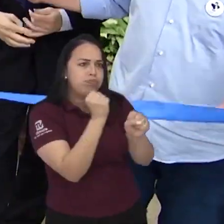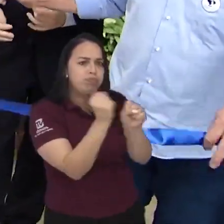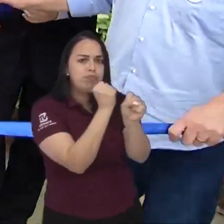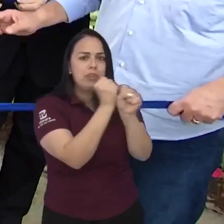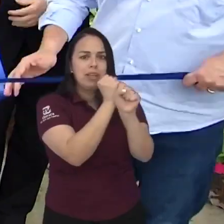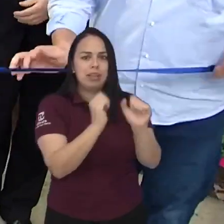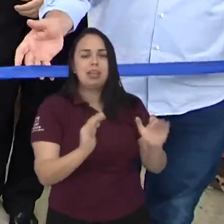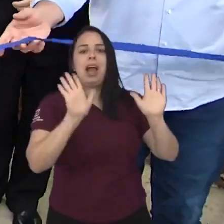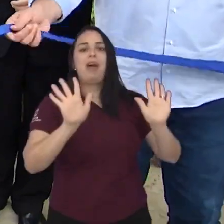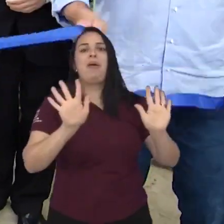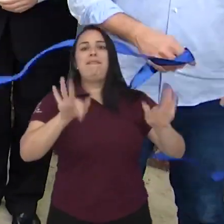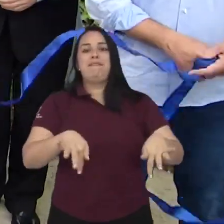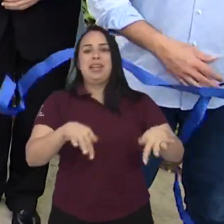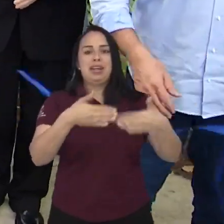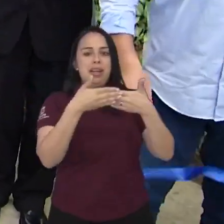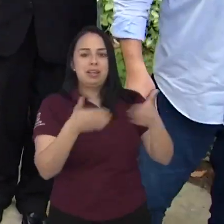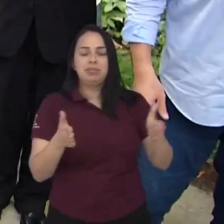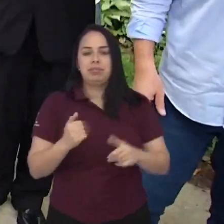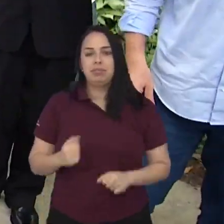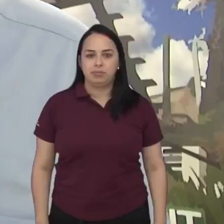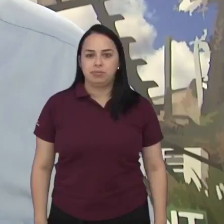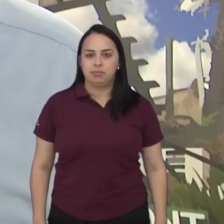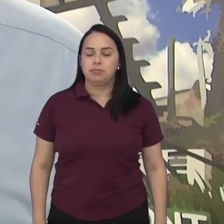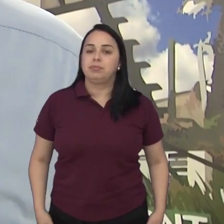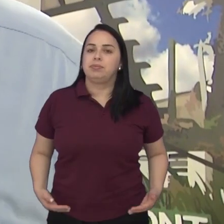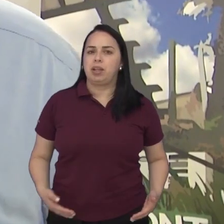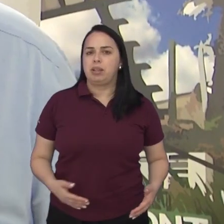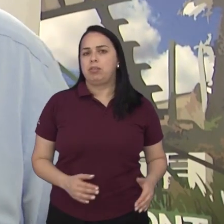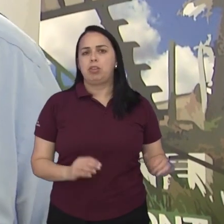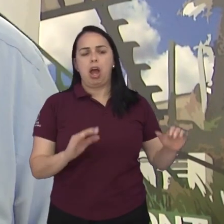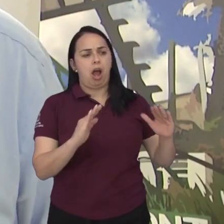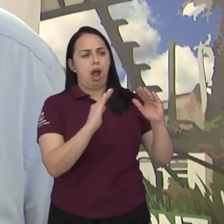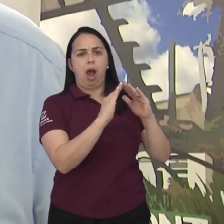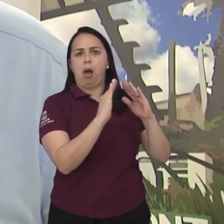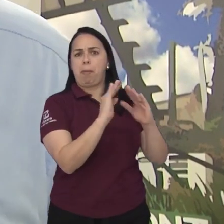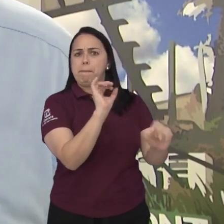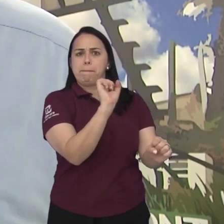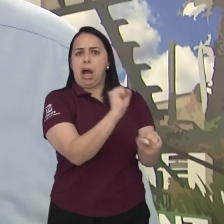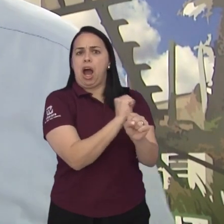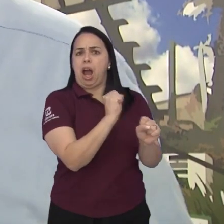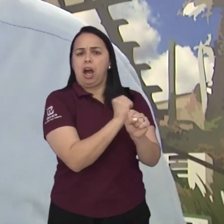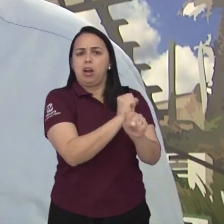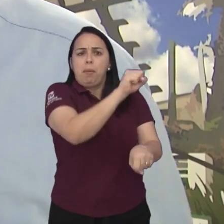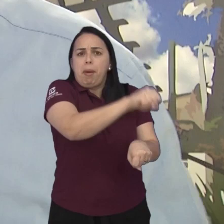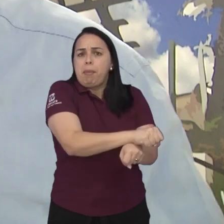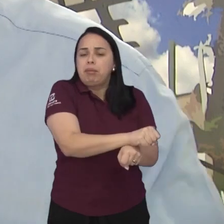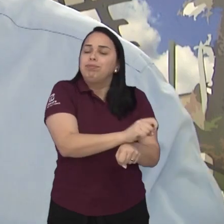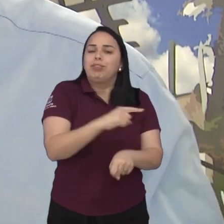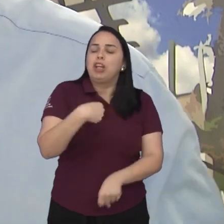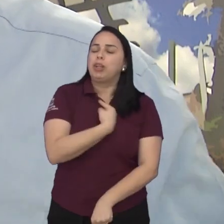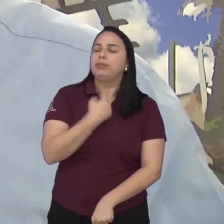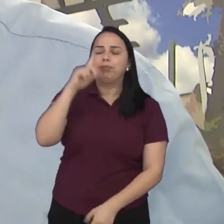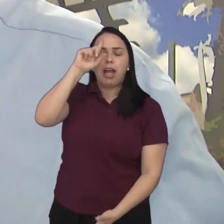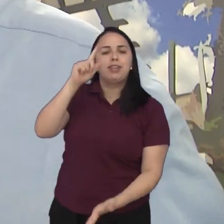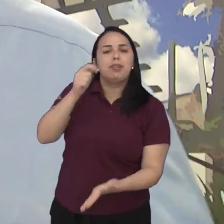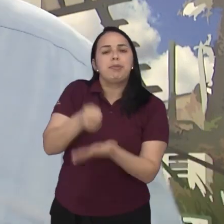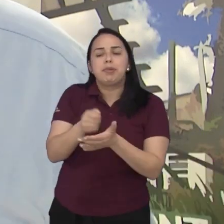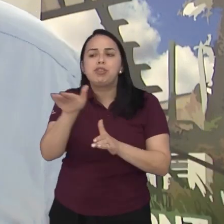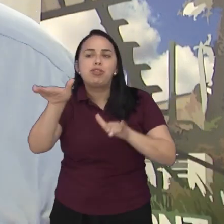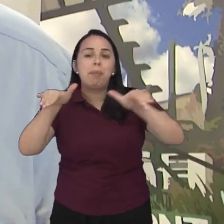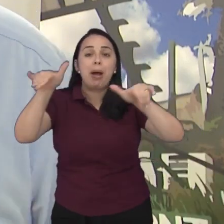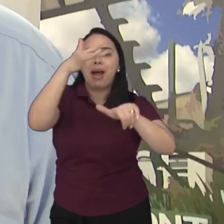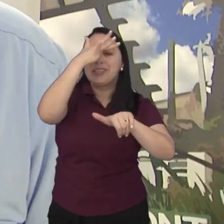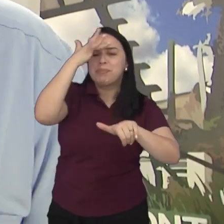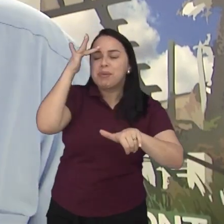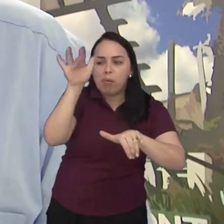a construção e o chalé foi finalizado. Estava parado aqui, né, uma obra, e qual foi a nossa decisão? Na verdade, foi juntar